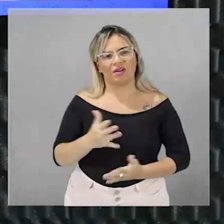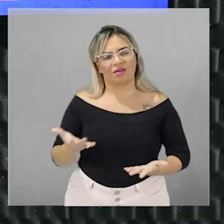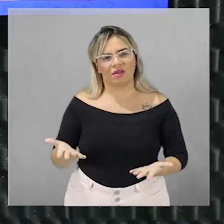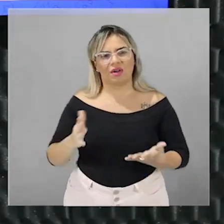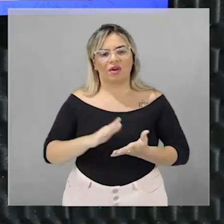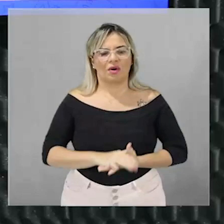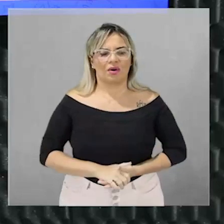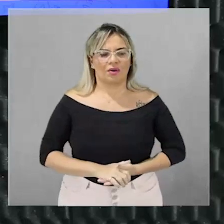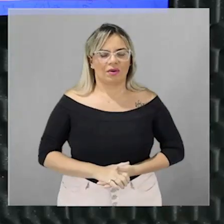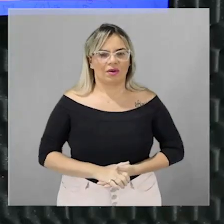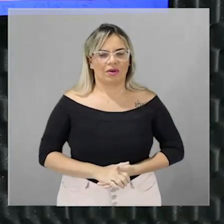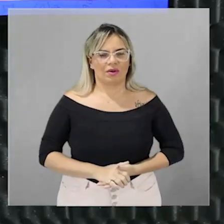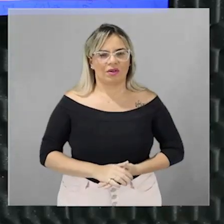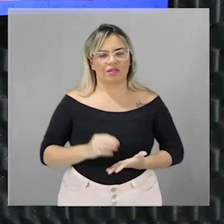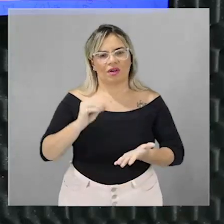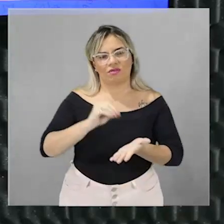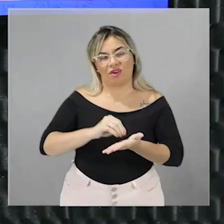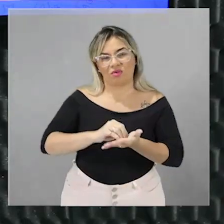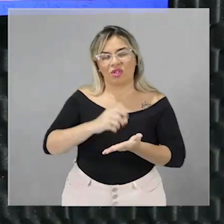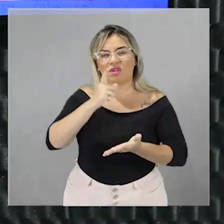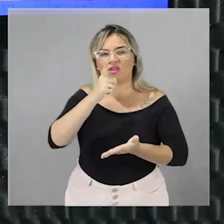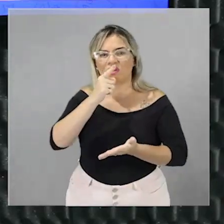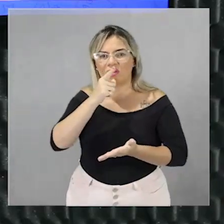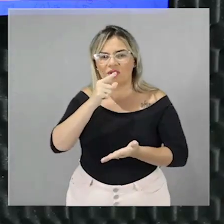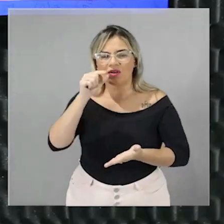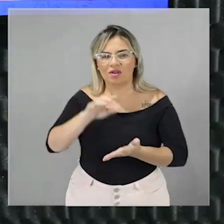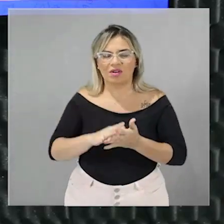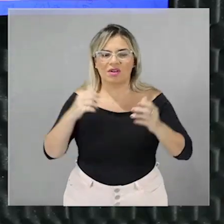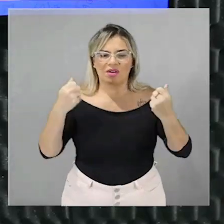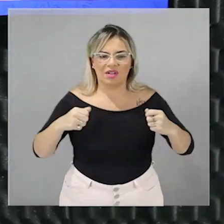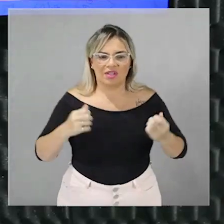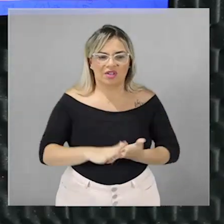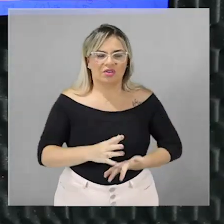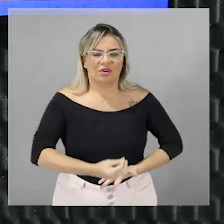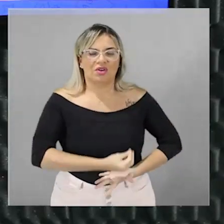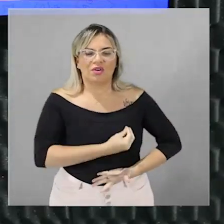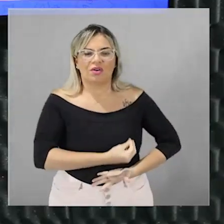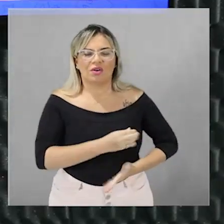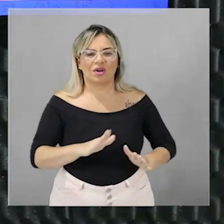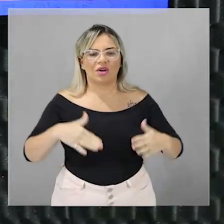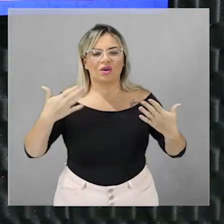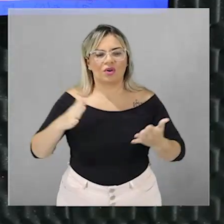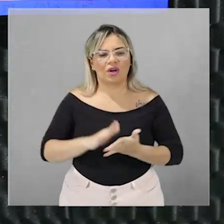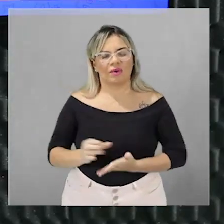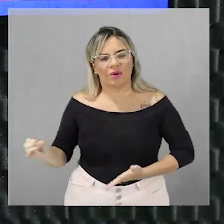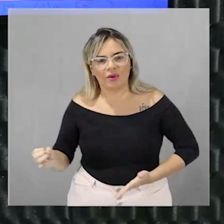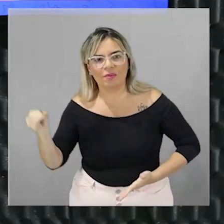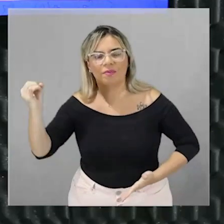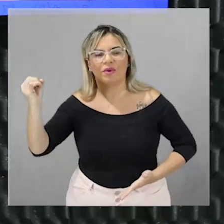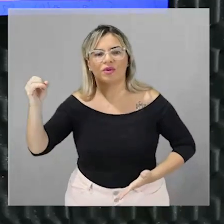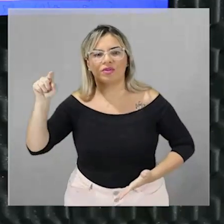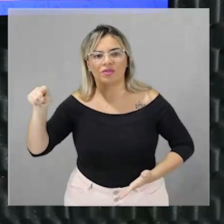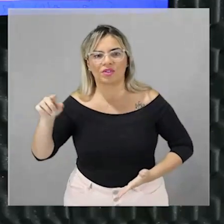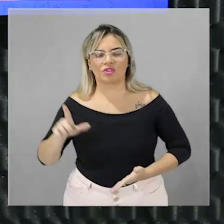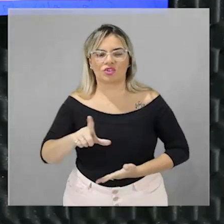lógica. Cara, está faltando água, as pessoas estão literalmente precisando de água para sobreviver. Qual seria a prioridade? Logo que tu vai pensar